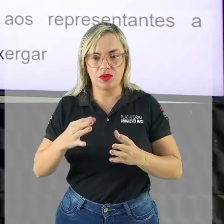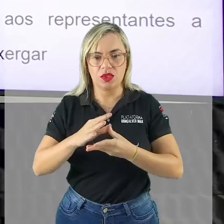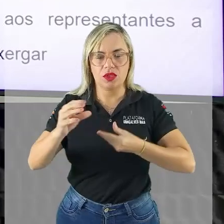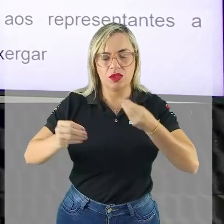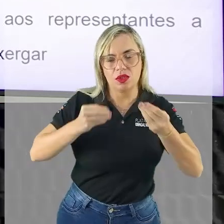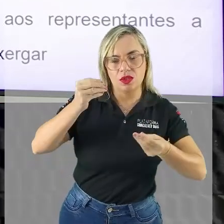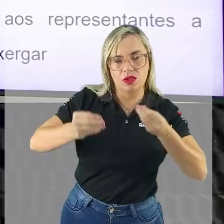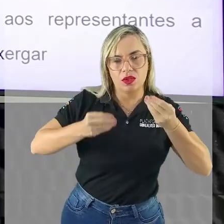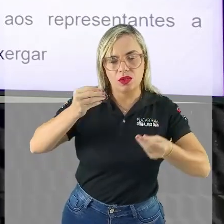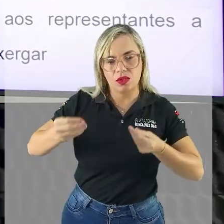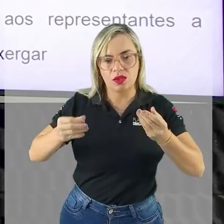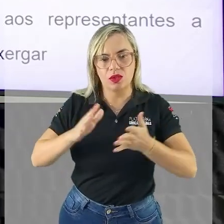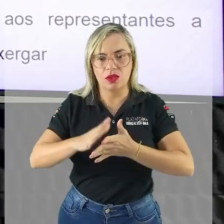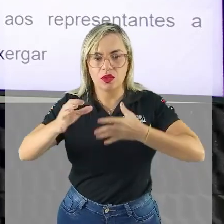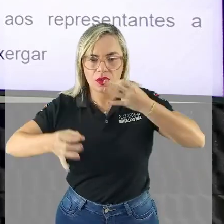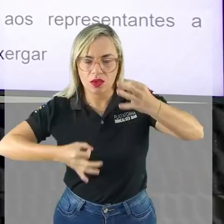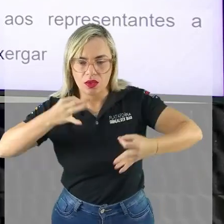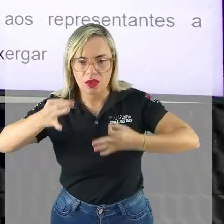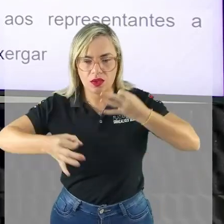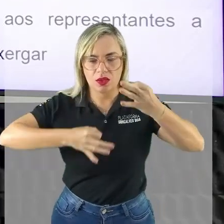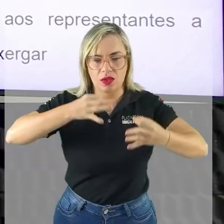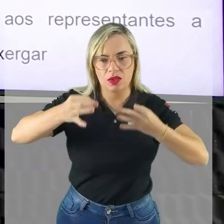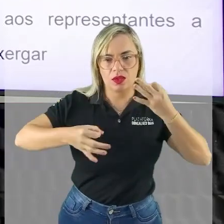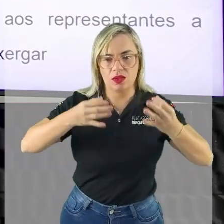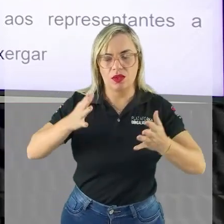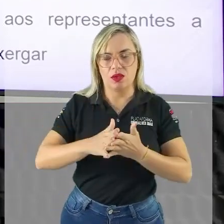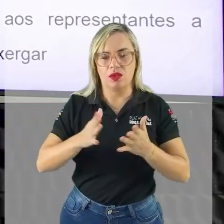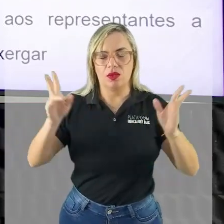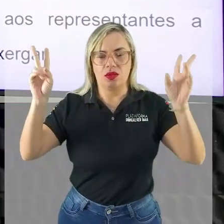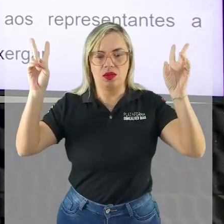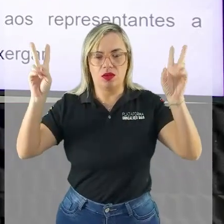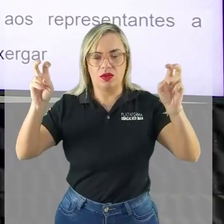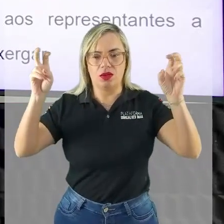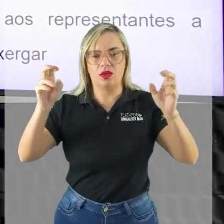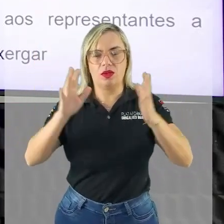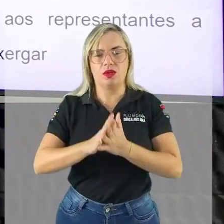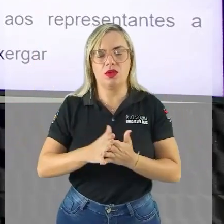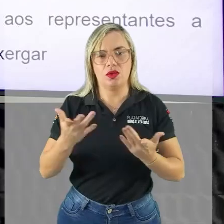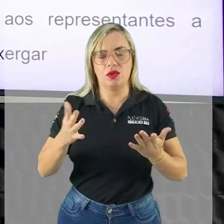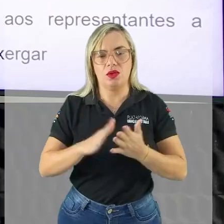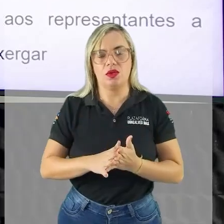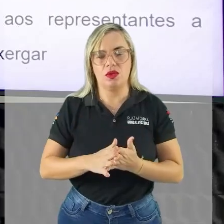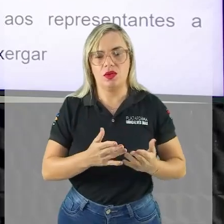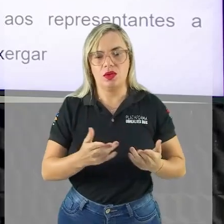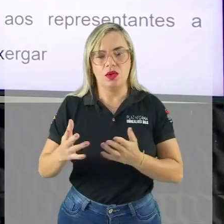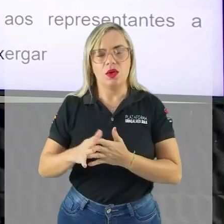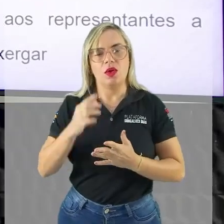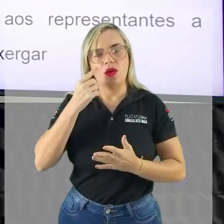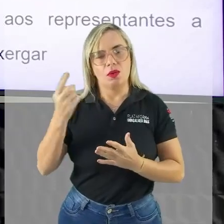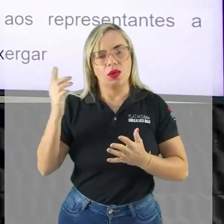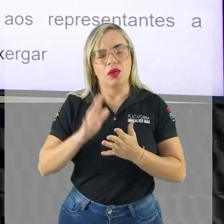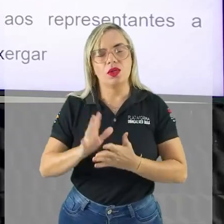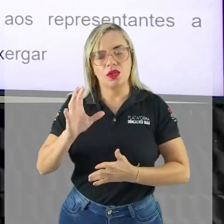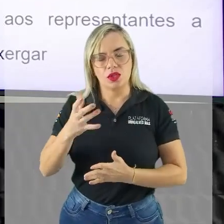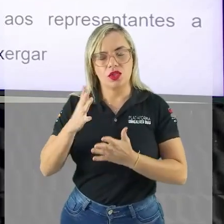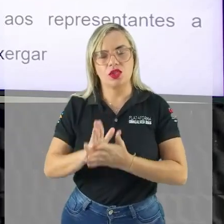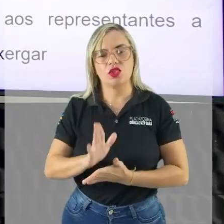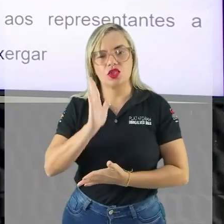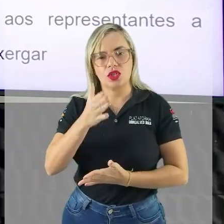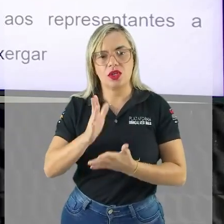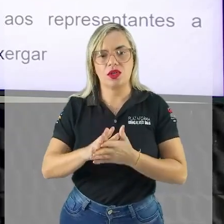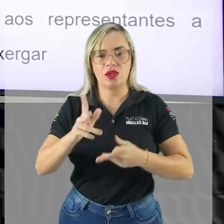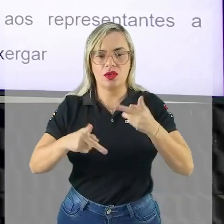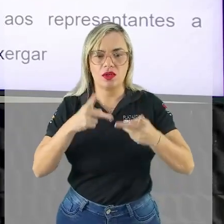como trabalhar determinados argumentos dentro de temas comuns. O que é que eu estou querendo te dizer? Por exemplo,